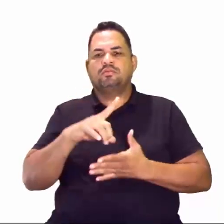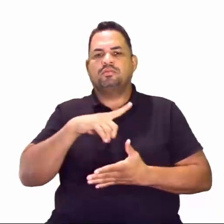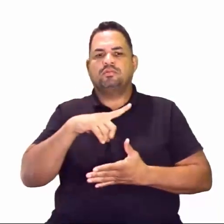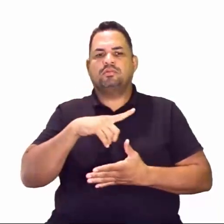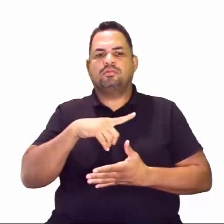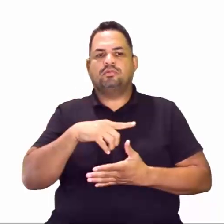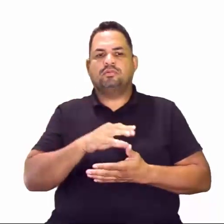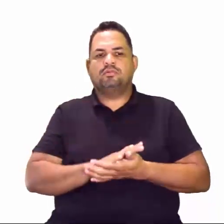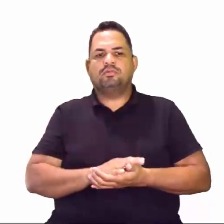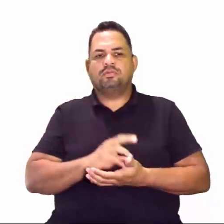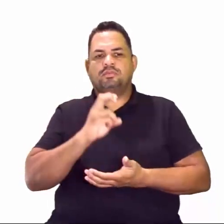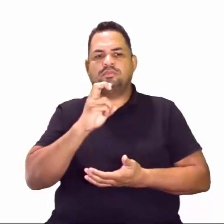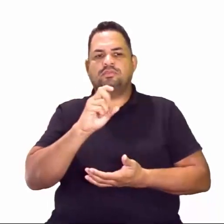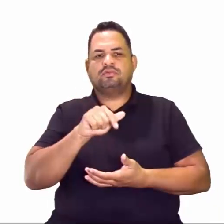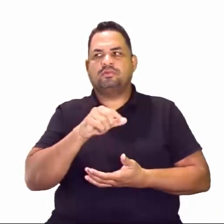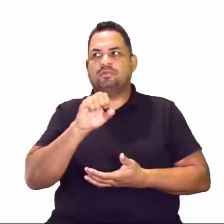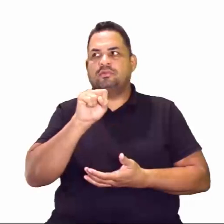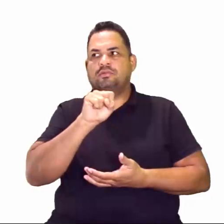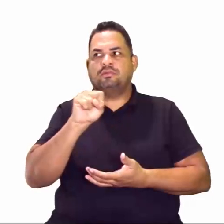5,88% de hidrogênio,